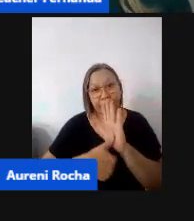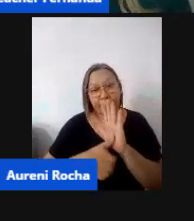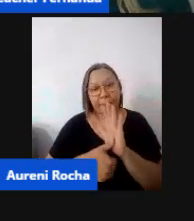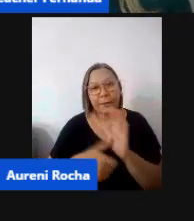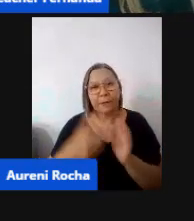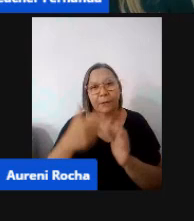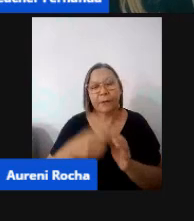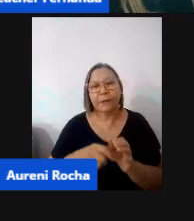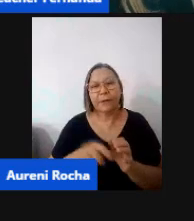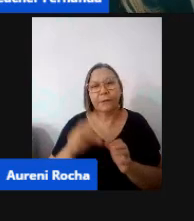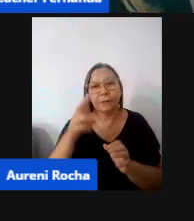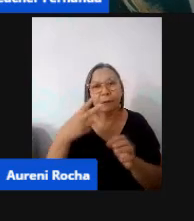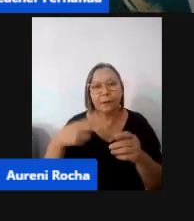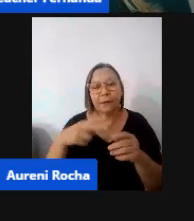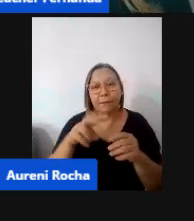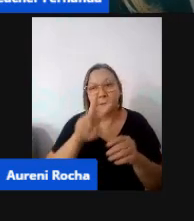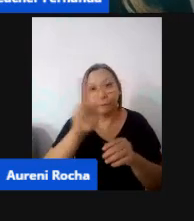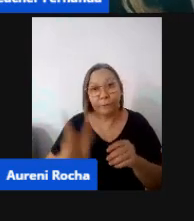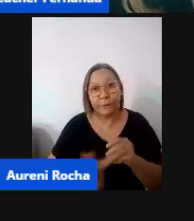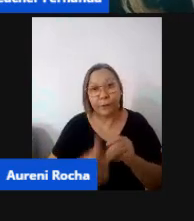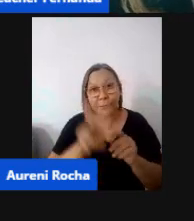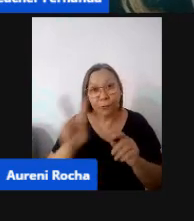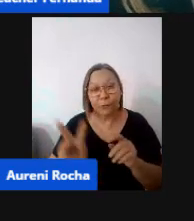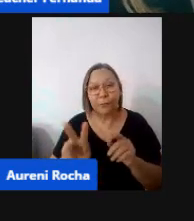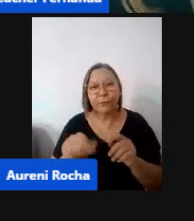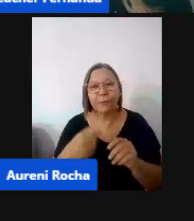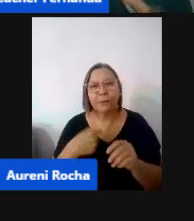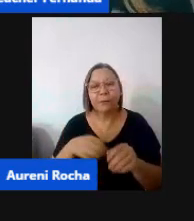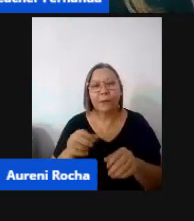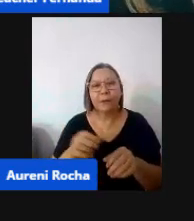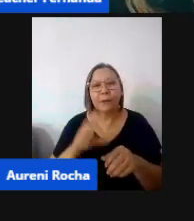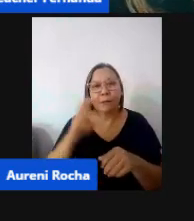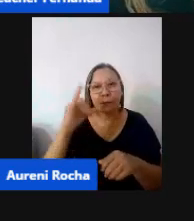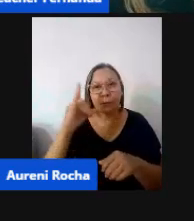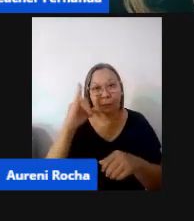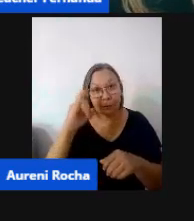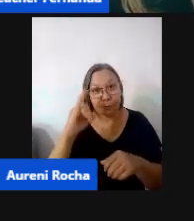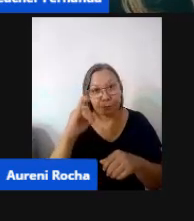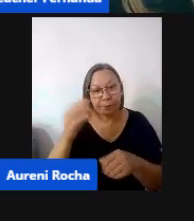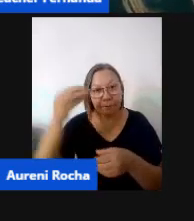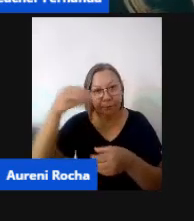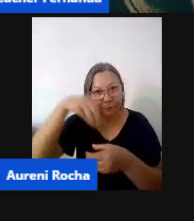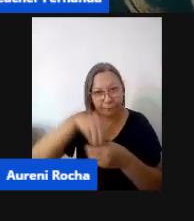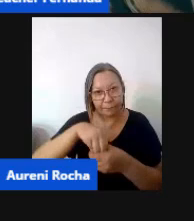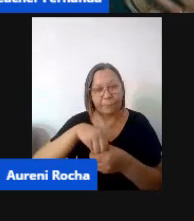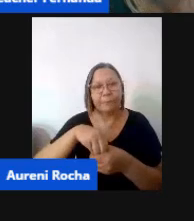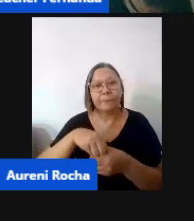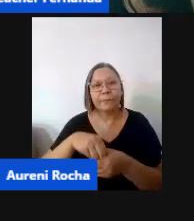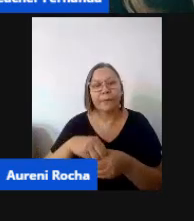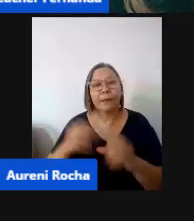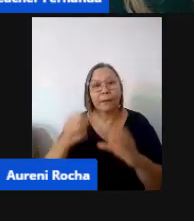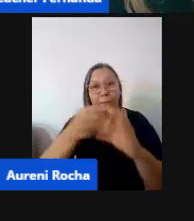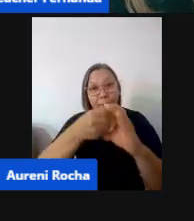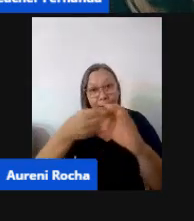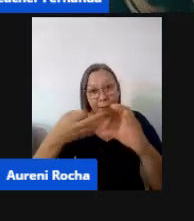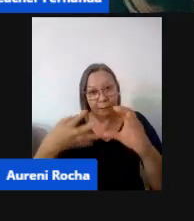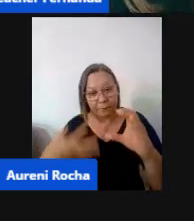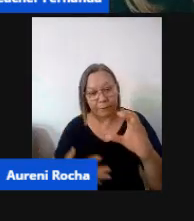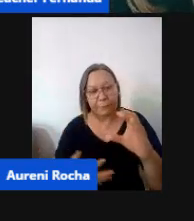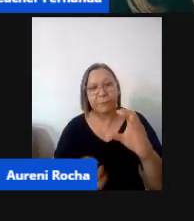no meu perfil no Instagram. Então, eu comecei a trazer algumas características que faziam parte